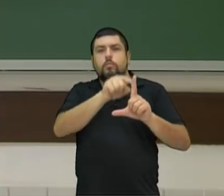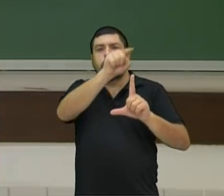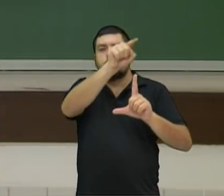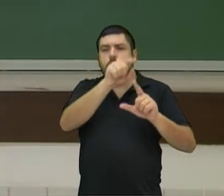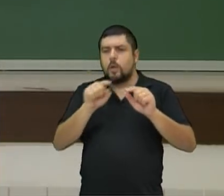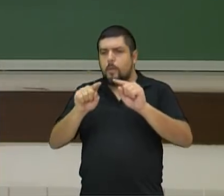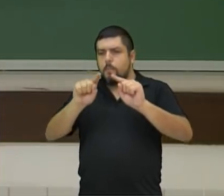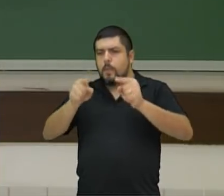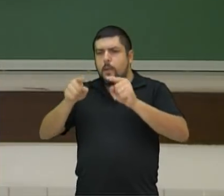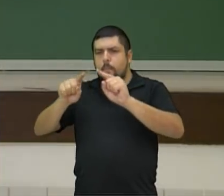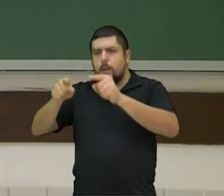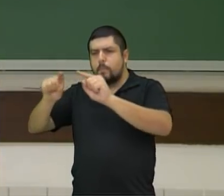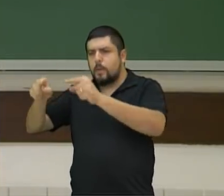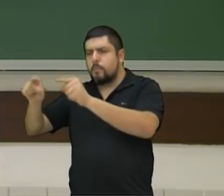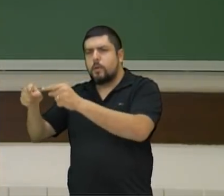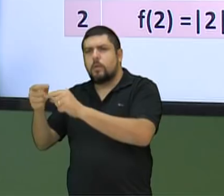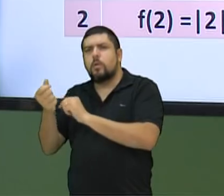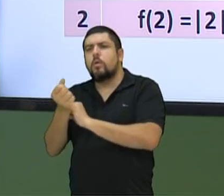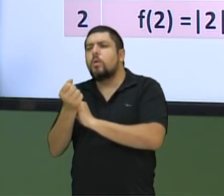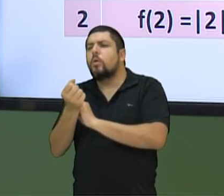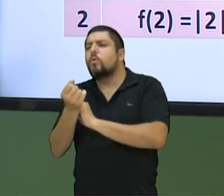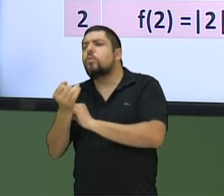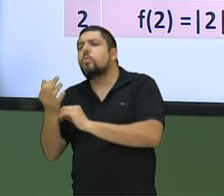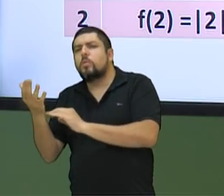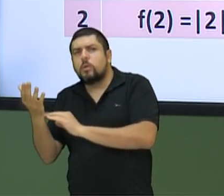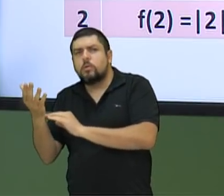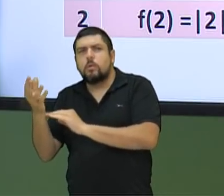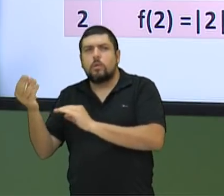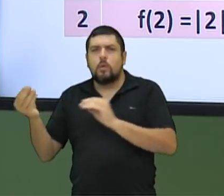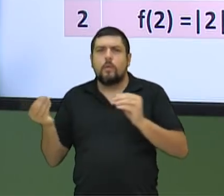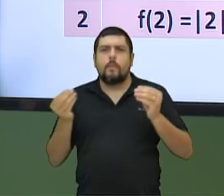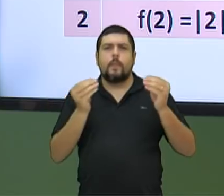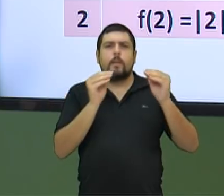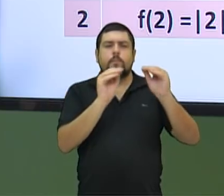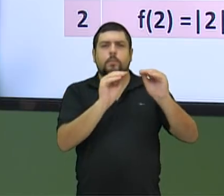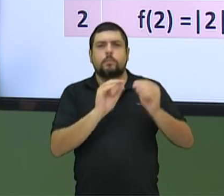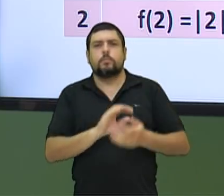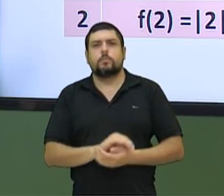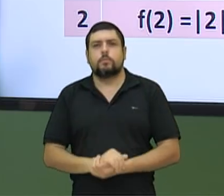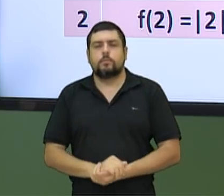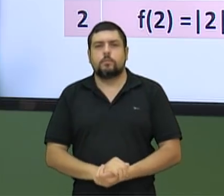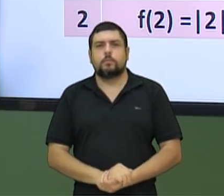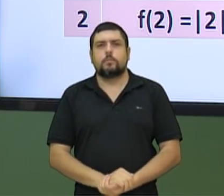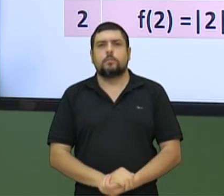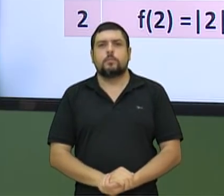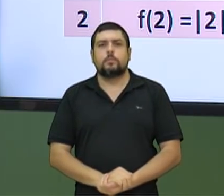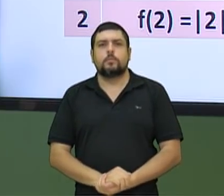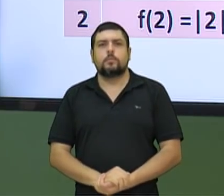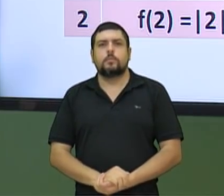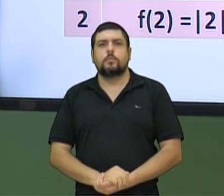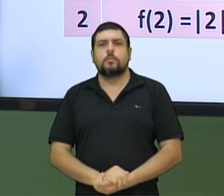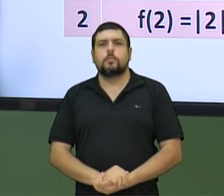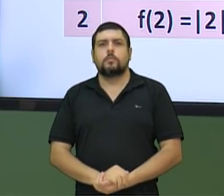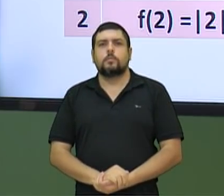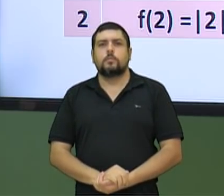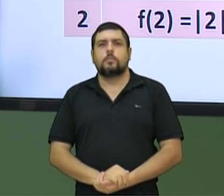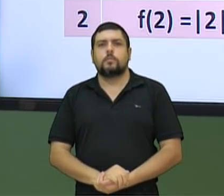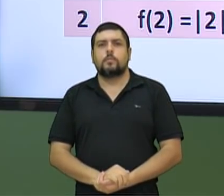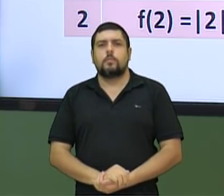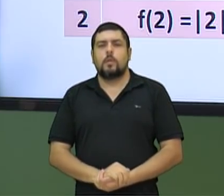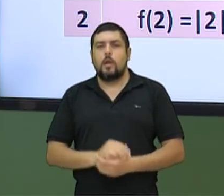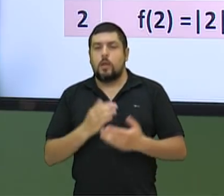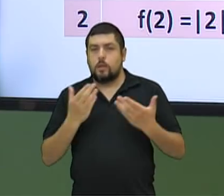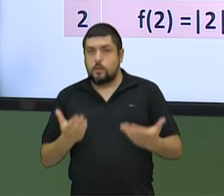e 0. Então, eu só vou colocar esses. Não precisa colocar números a mais, ó. 1 e 2. E o 0 que já está aqui. Então, vocês vão fazer este